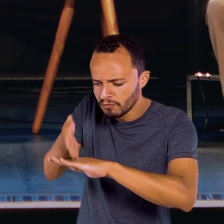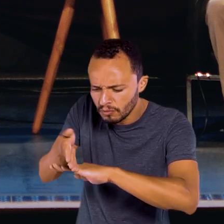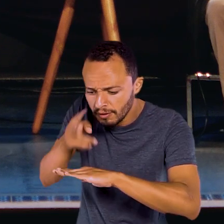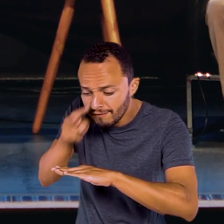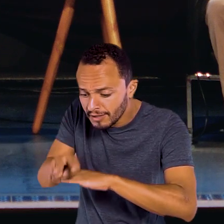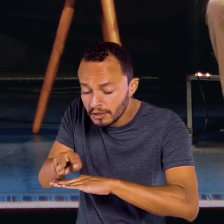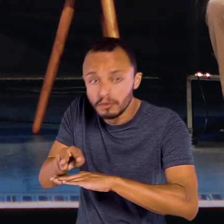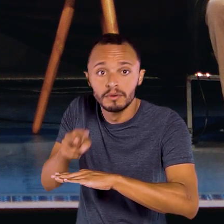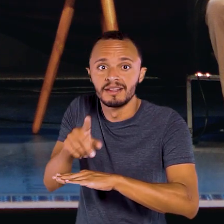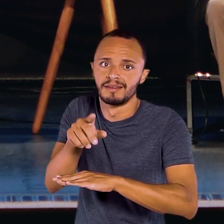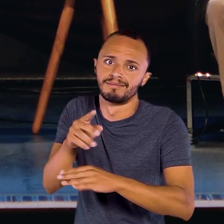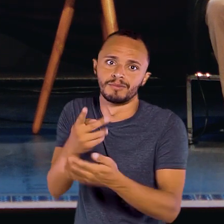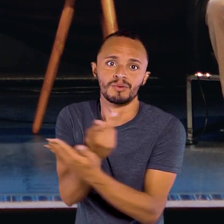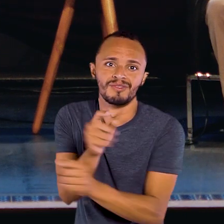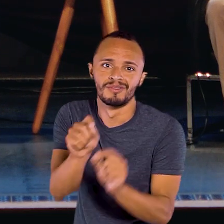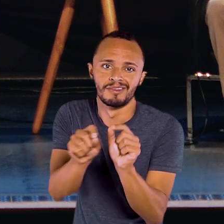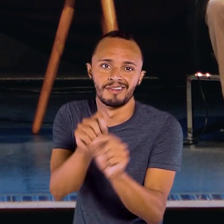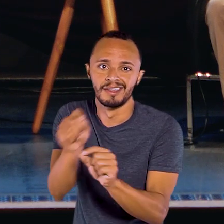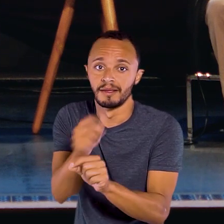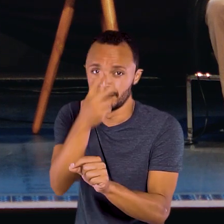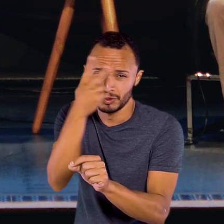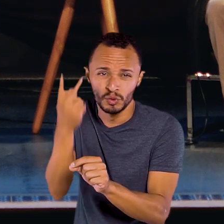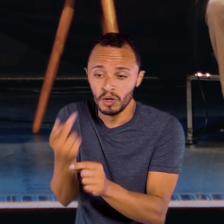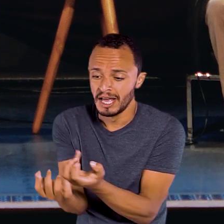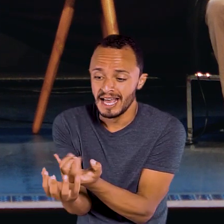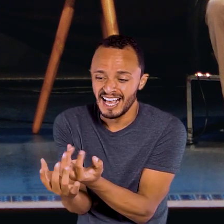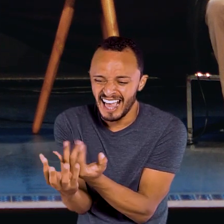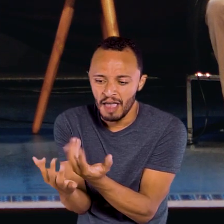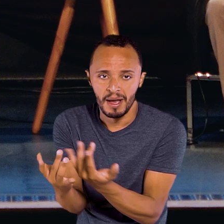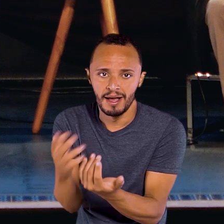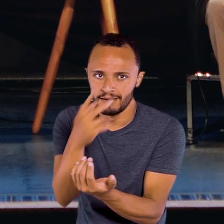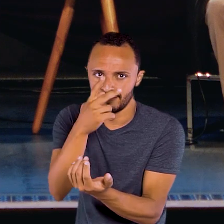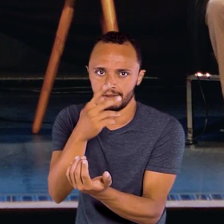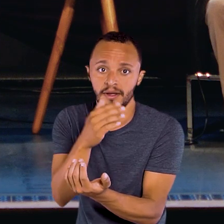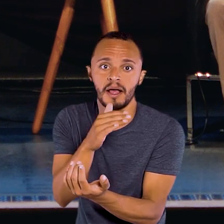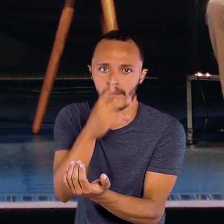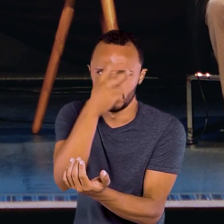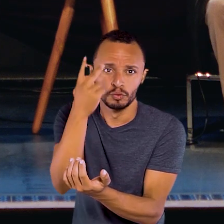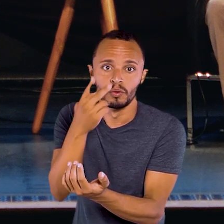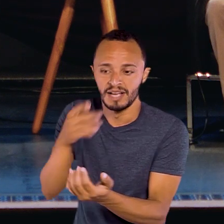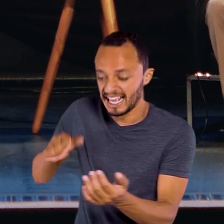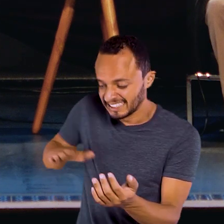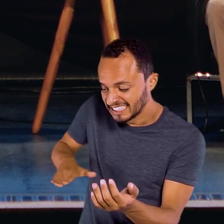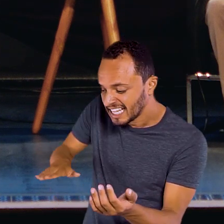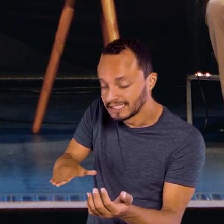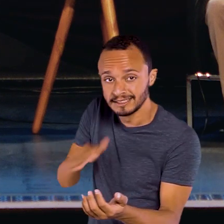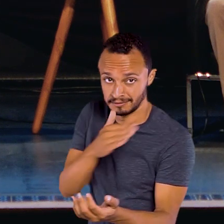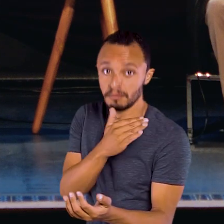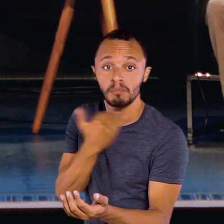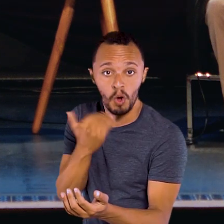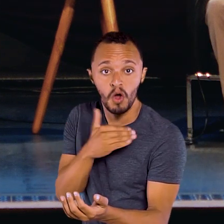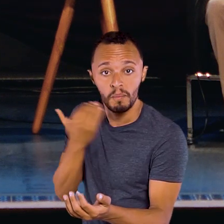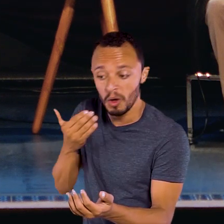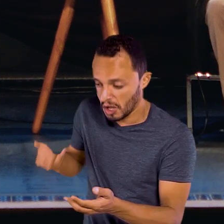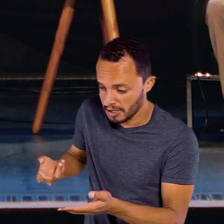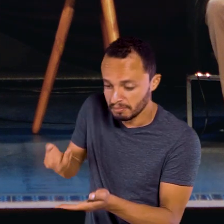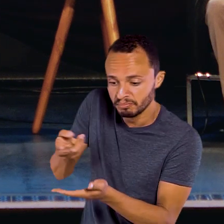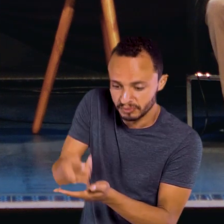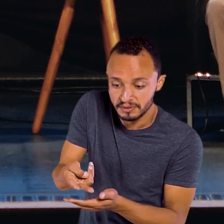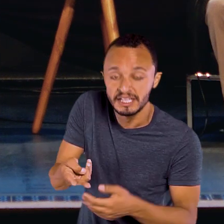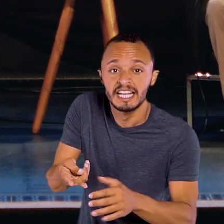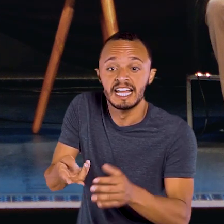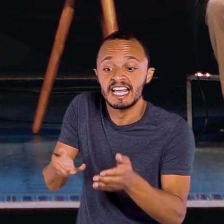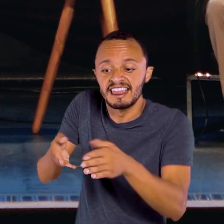Então, é absolutamente chocante, né? Bom, vamos escrever isso. Eu acho que a história da escravidão no